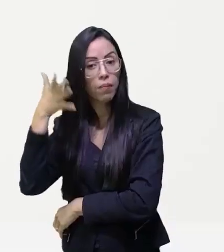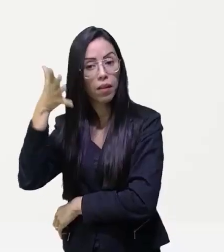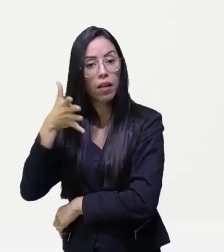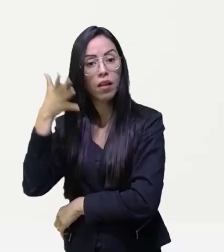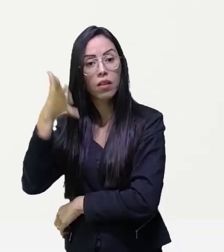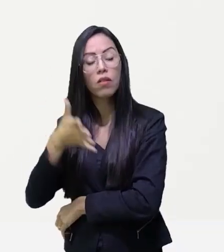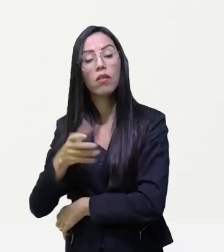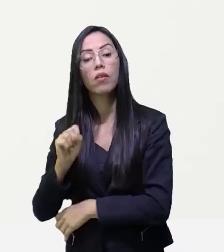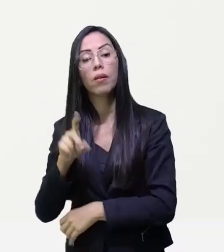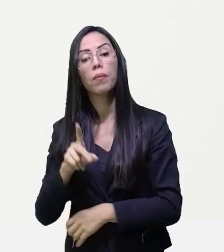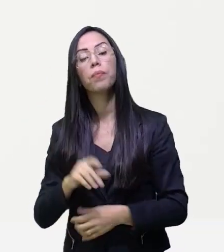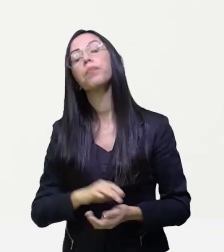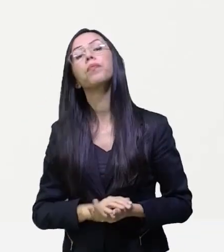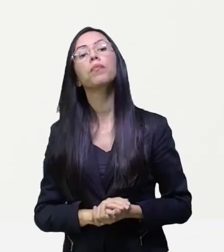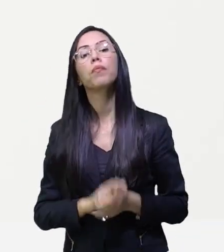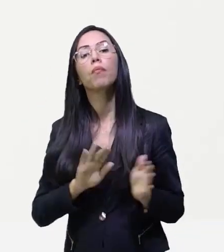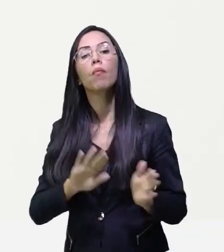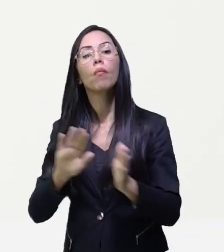próximo.